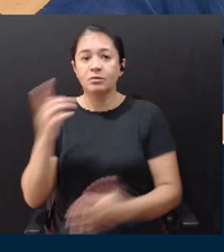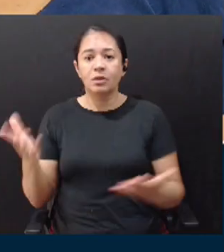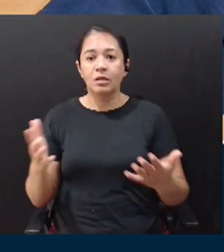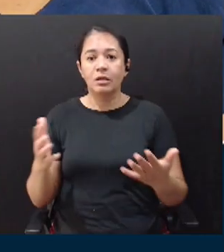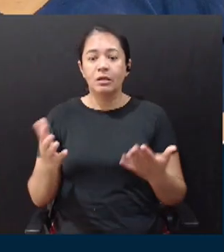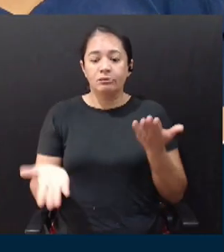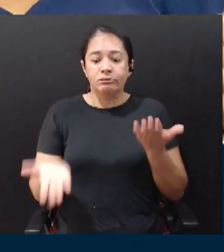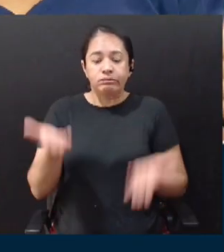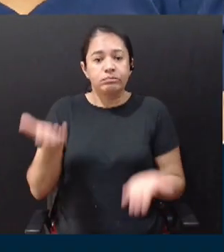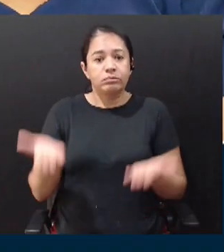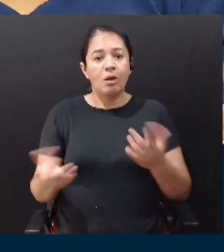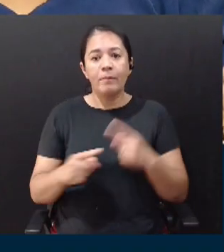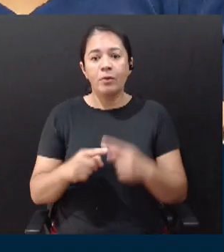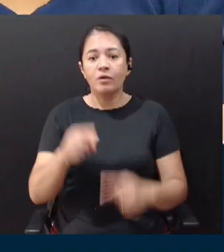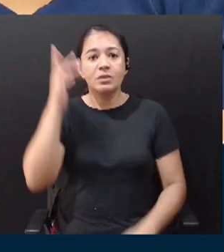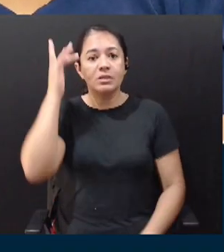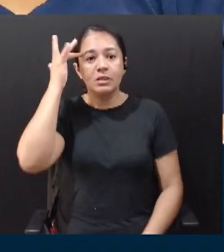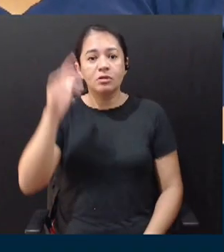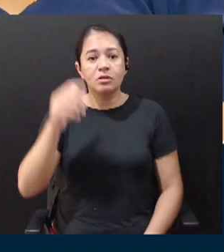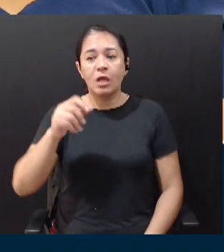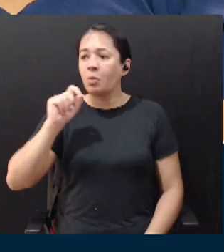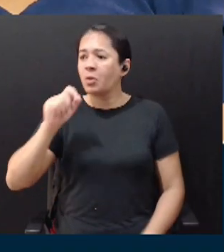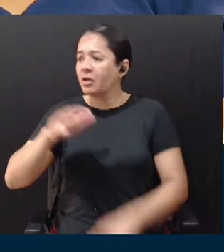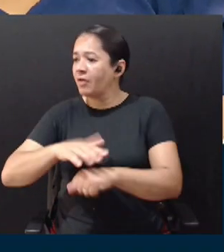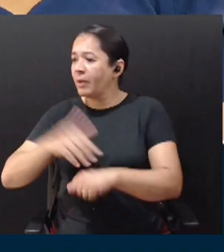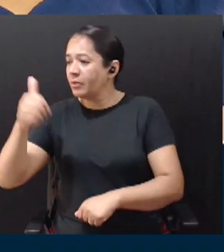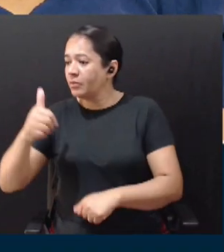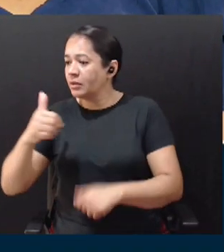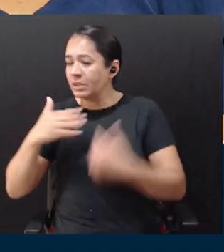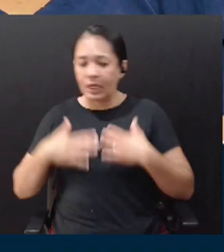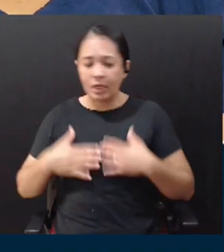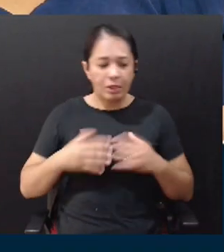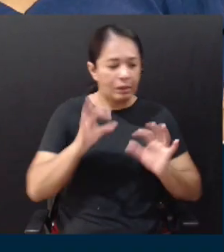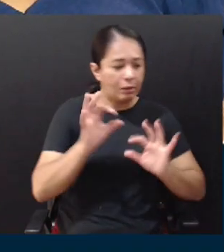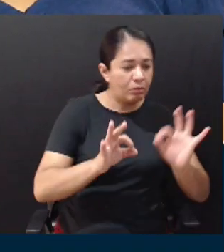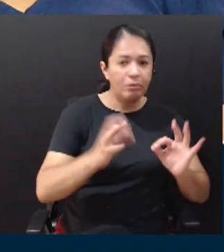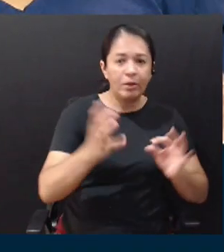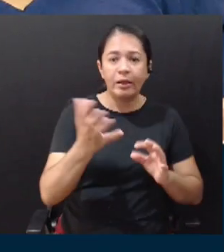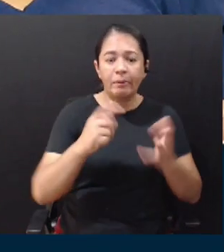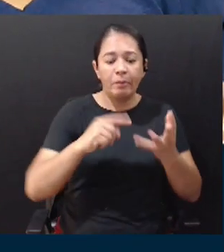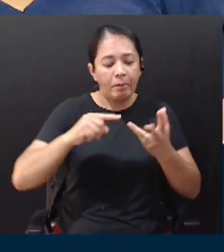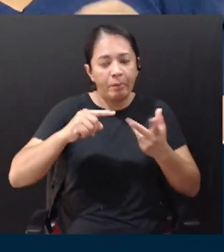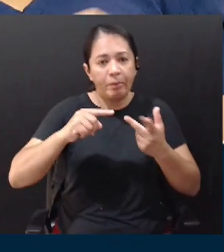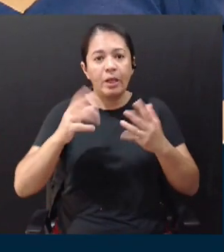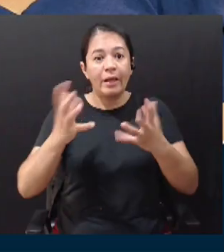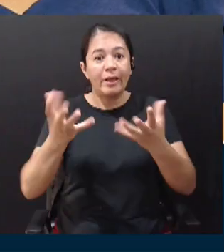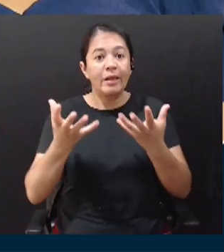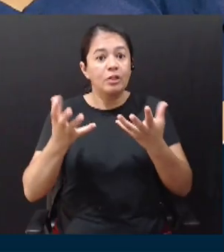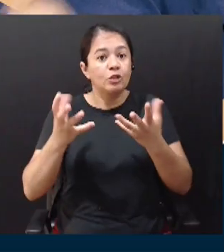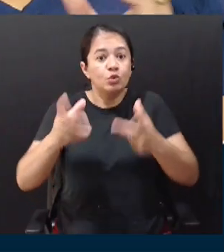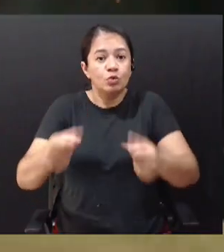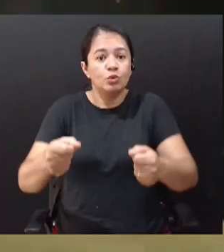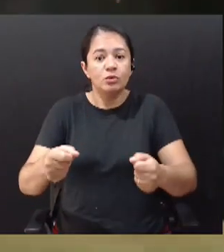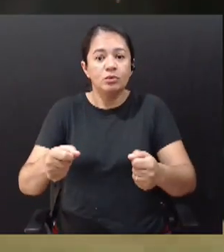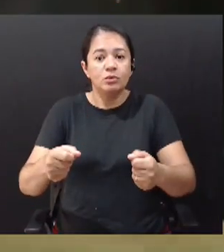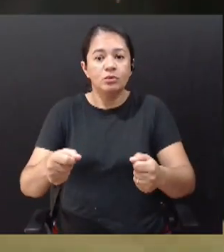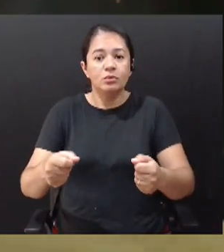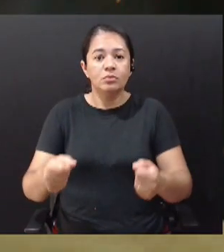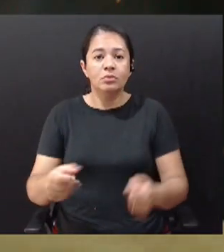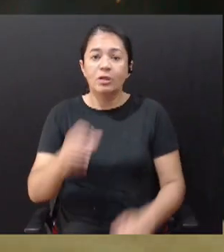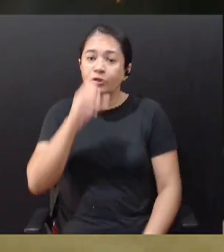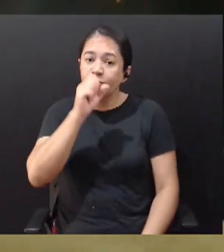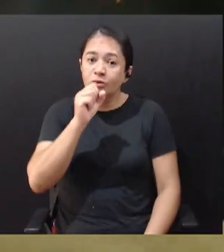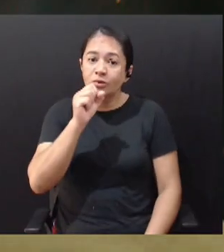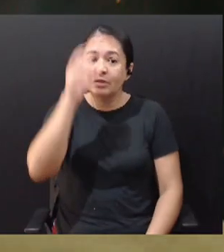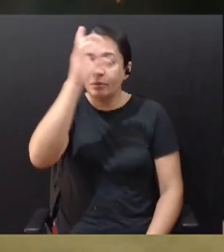que você vai fazer primeiro. Você quer descansar, você quer organizar, você quer arrumar, você quer consertar, você quer tudo no final de semana. Aí eu pergunto para